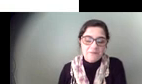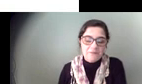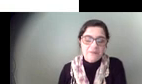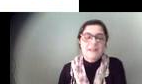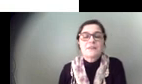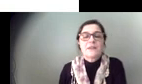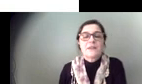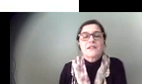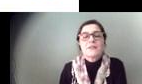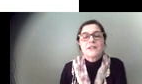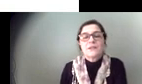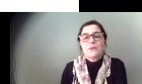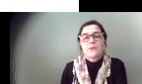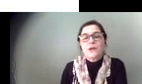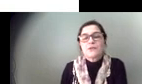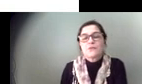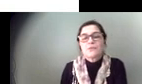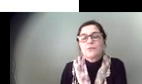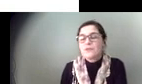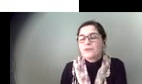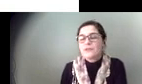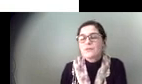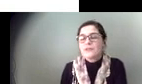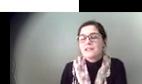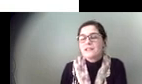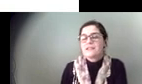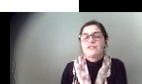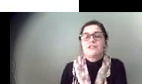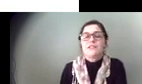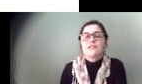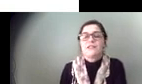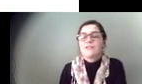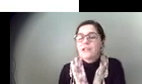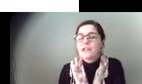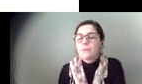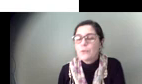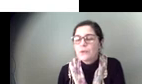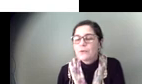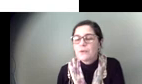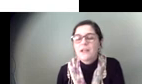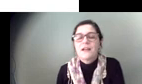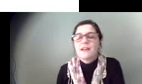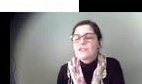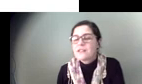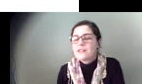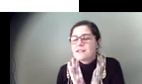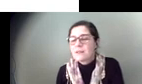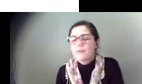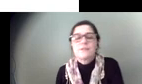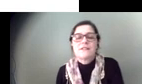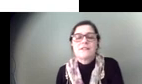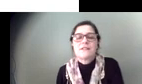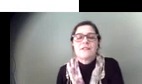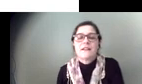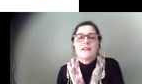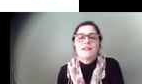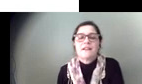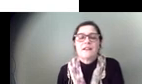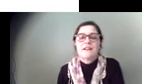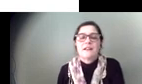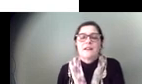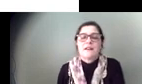tem esse quadrinho aqui que eu acho muito interessante e que vale muito a gente sempre